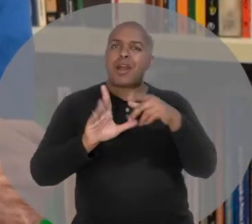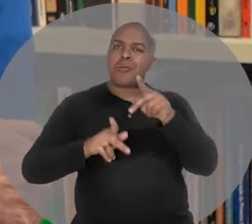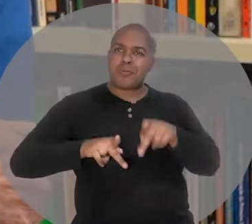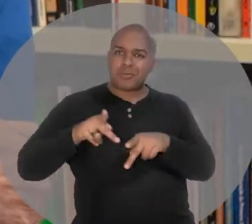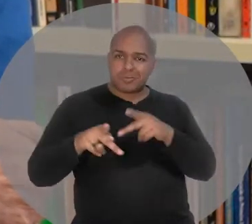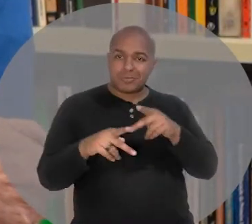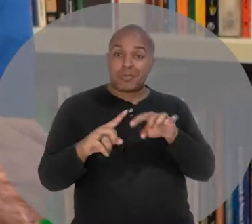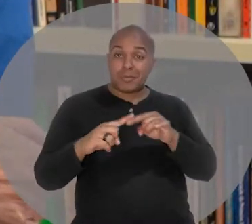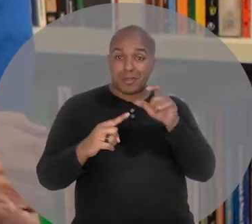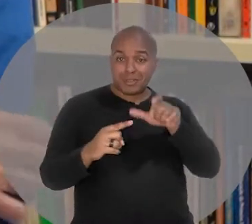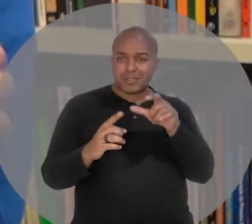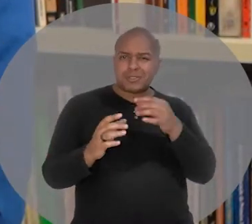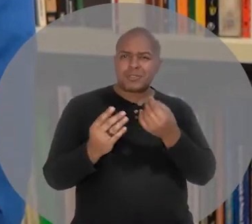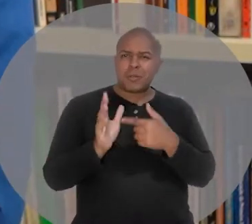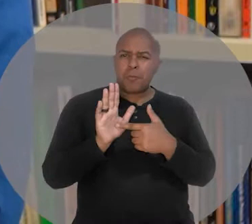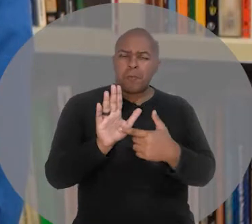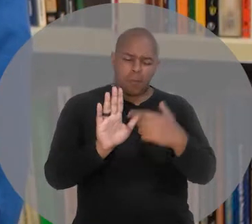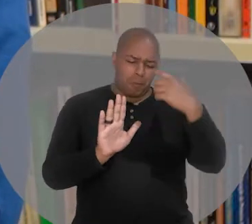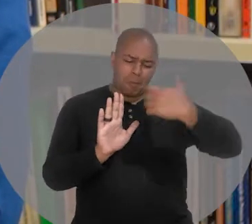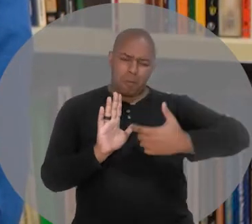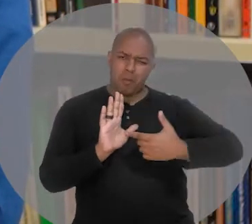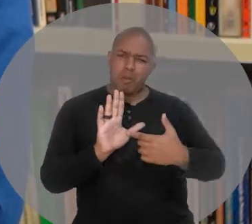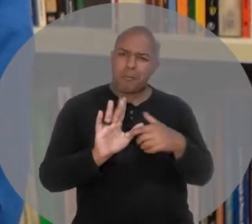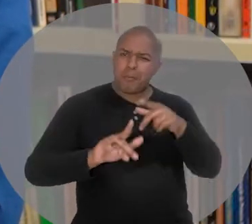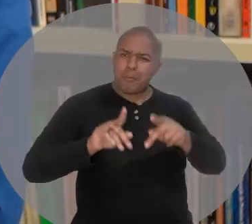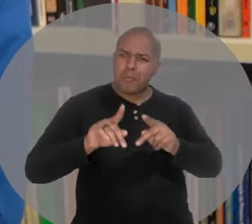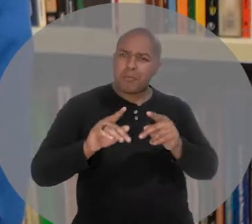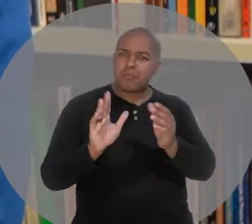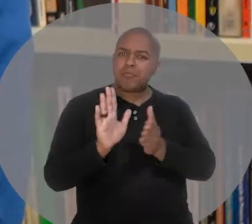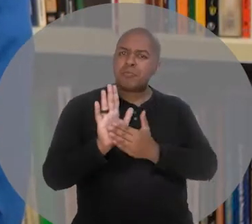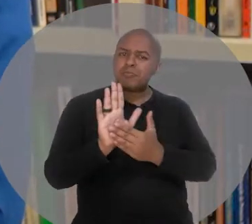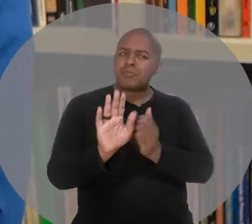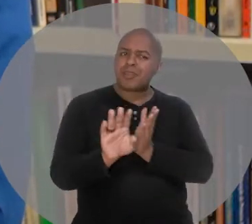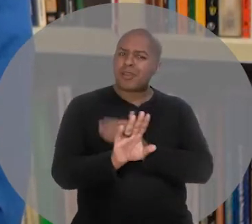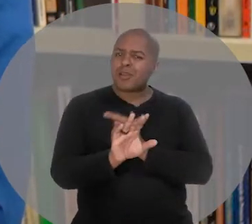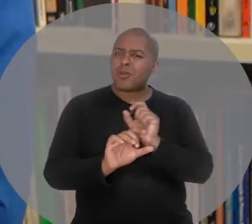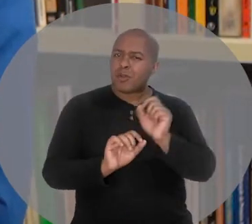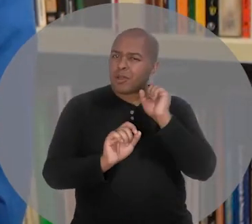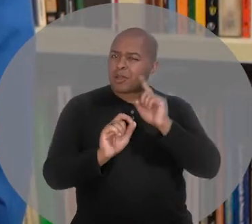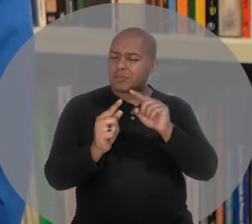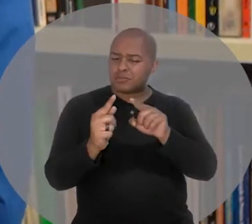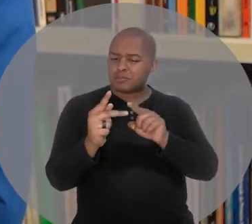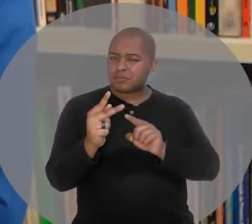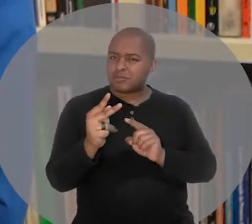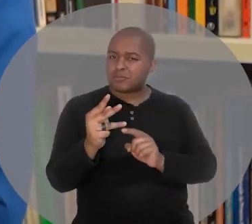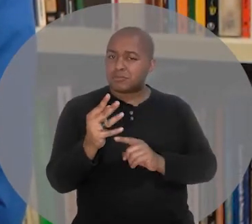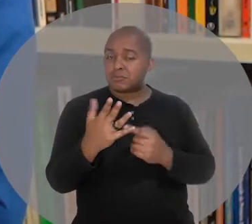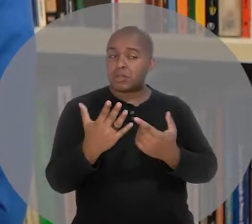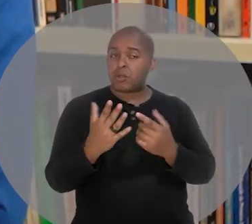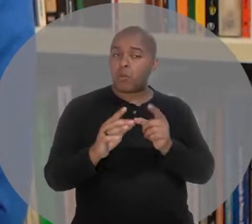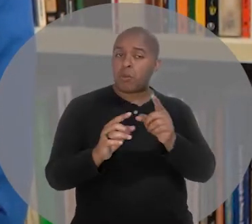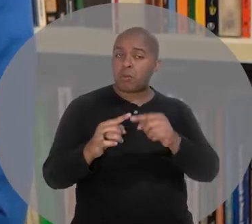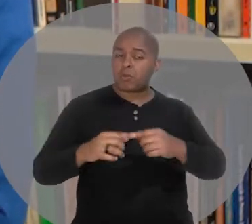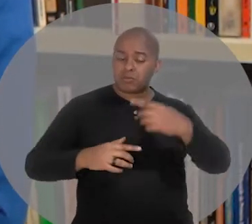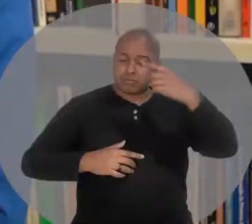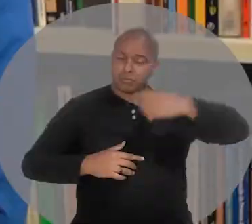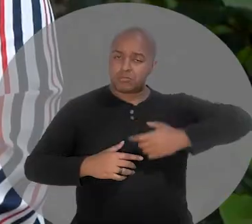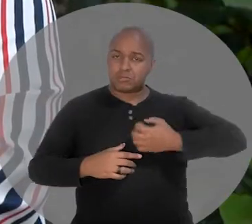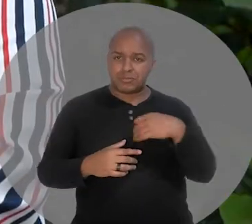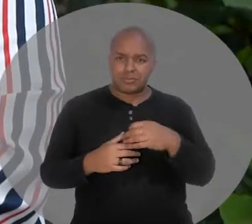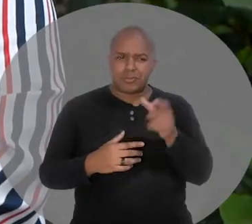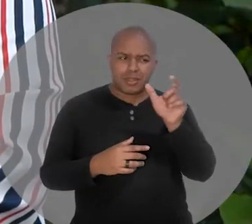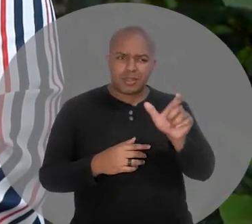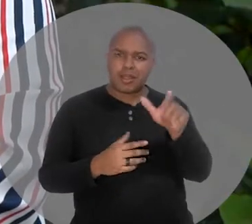ao público. Mas esse se expor ao público, ele pressupôs antes esse expor-se diante de si